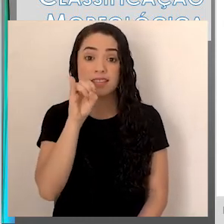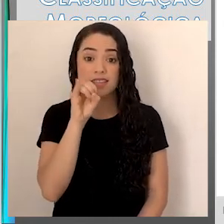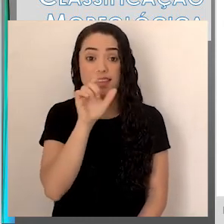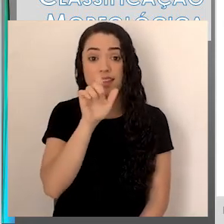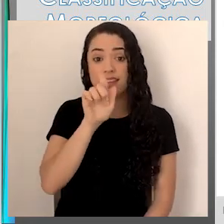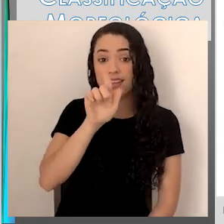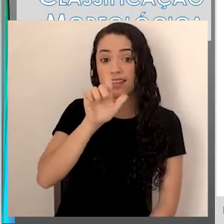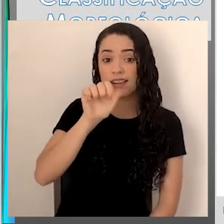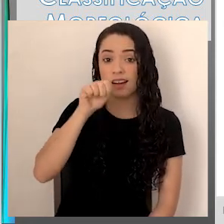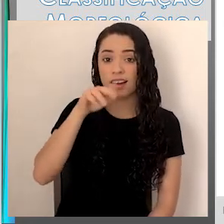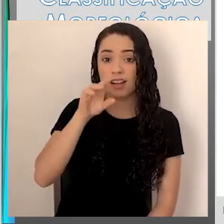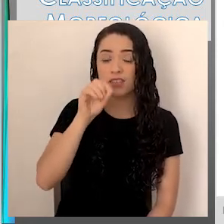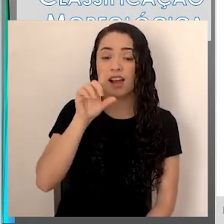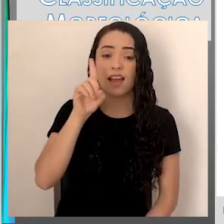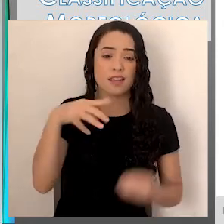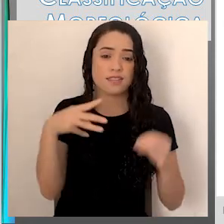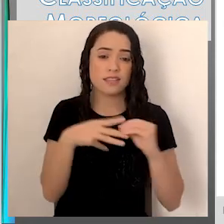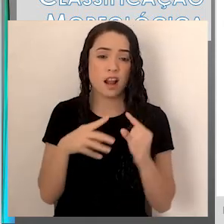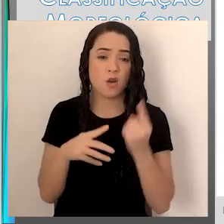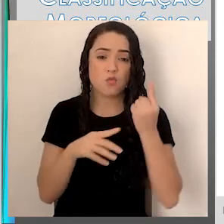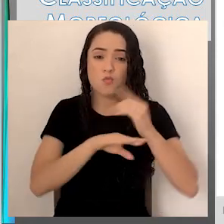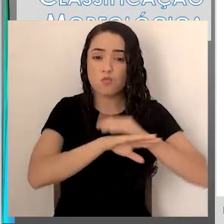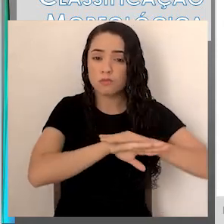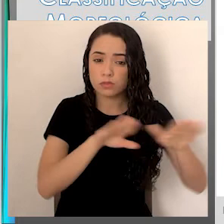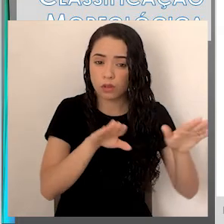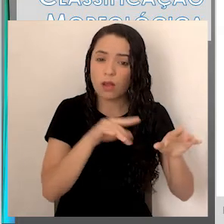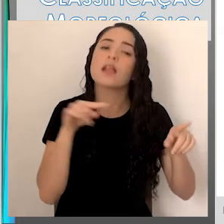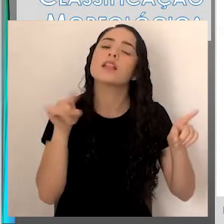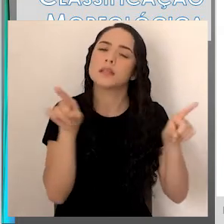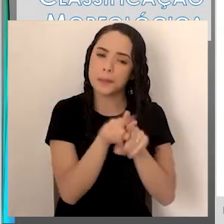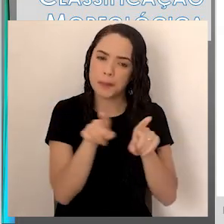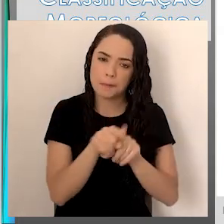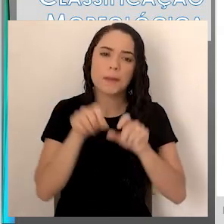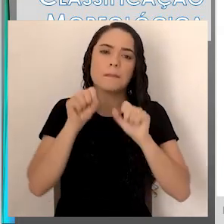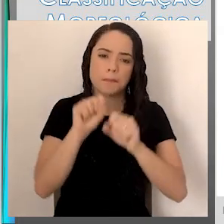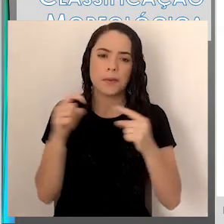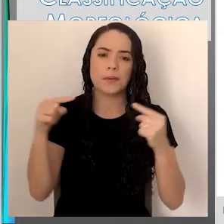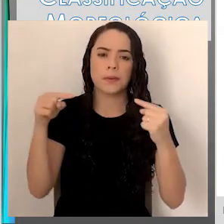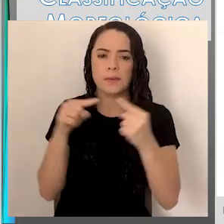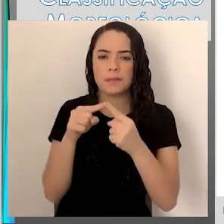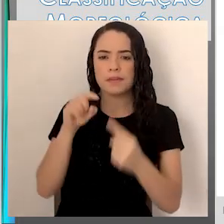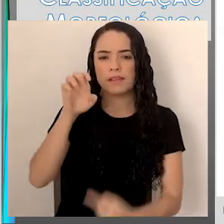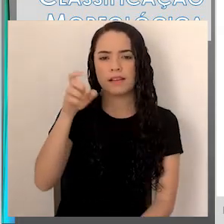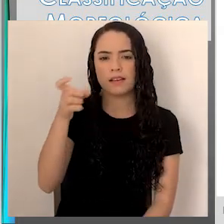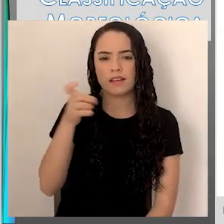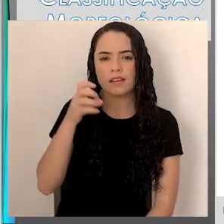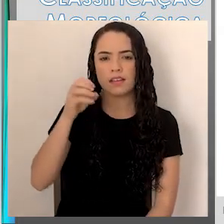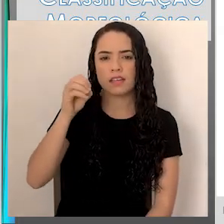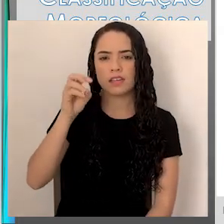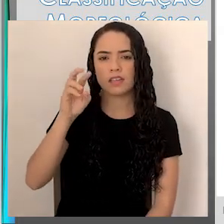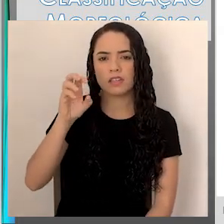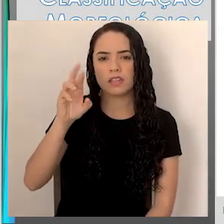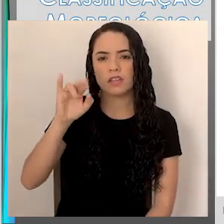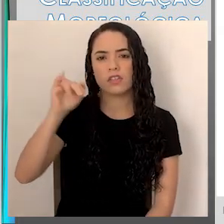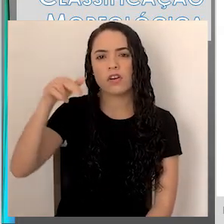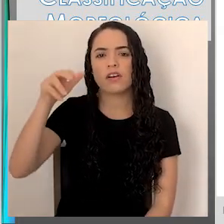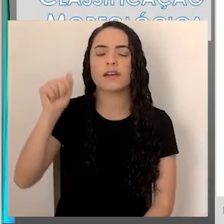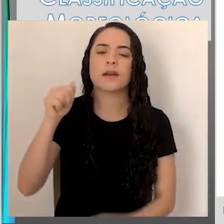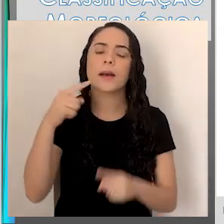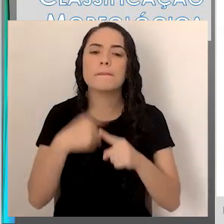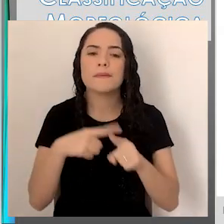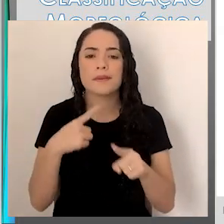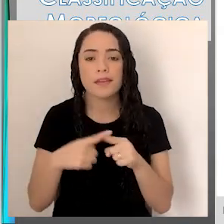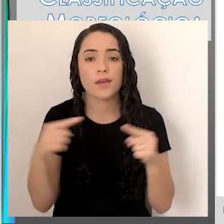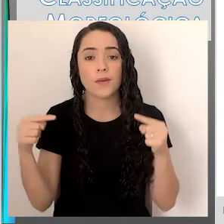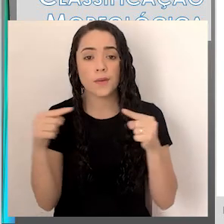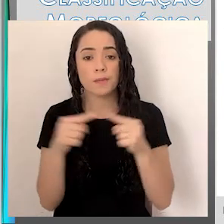glândulas unicelulares, discorridas no slide anterior, também serão consideradas exócrinas, uma vez que sempre